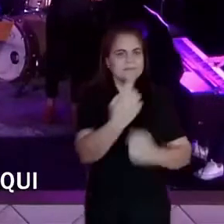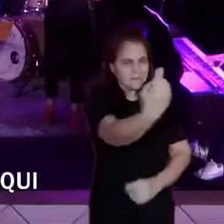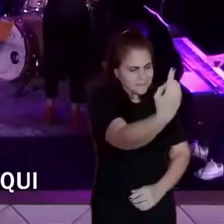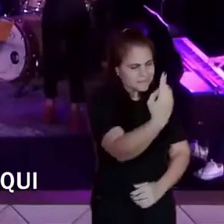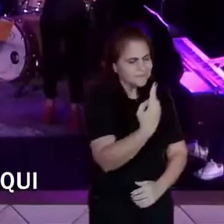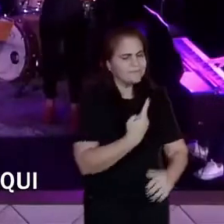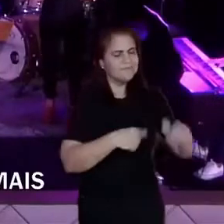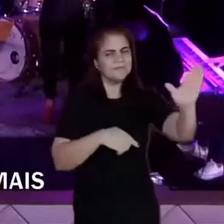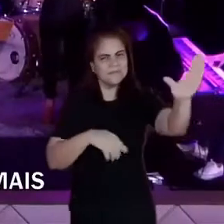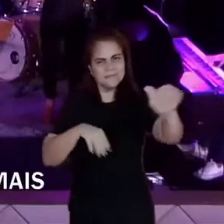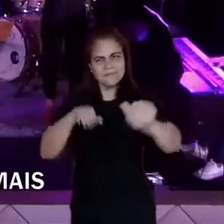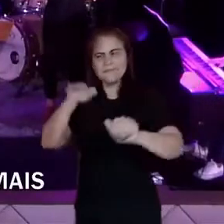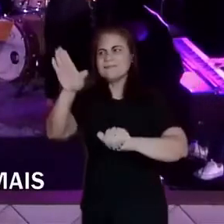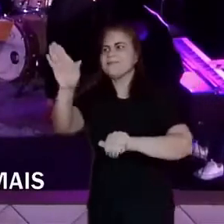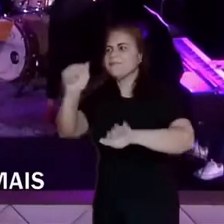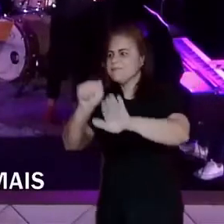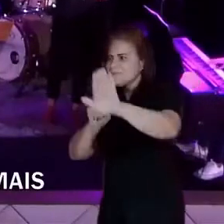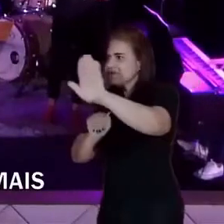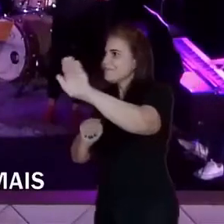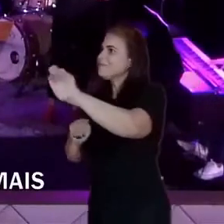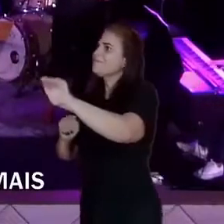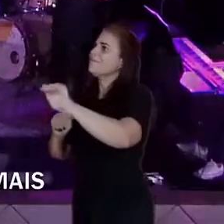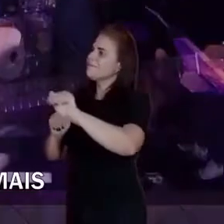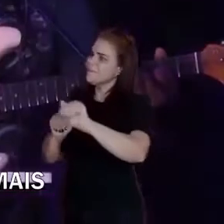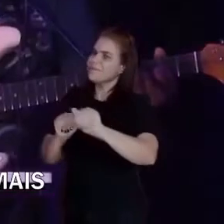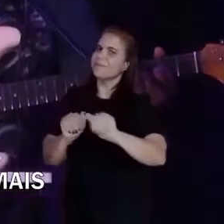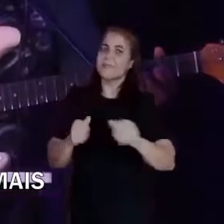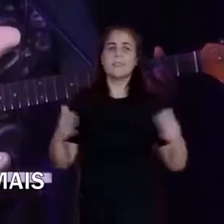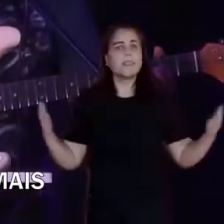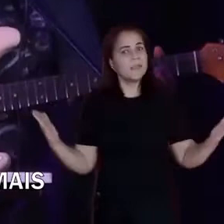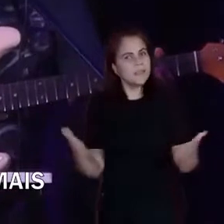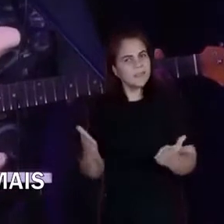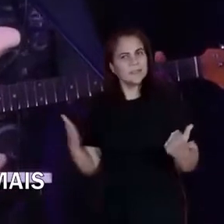estão chegando aqui agora